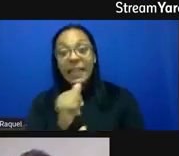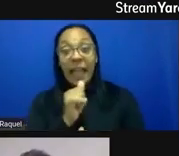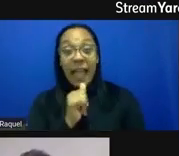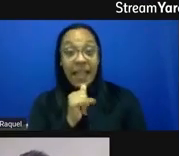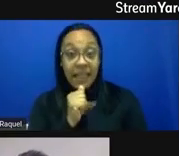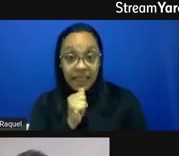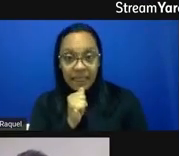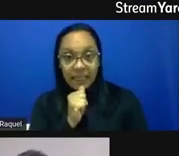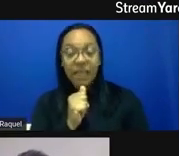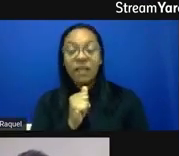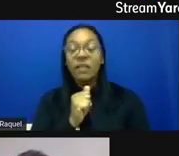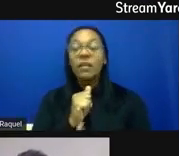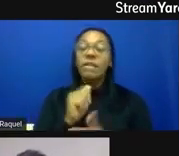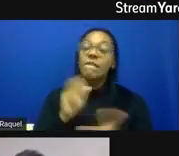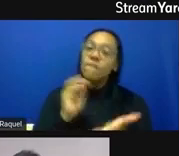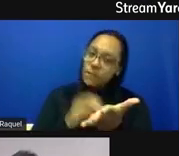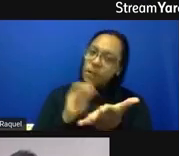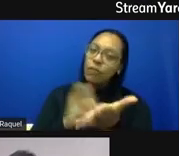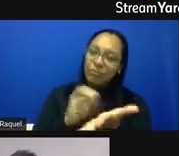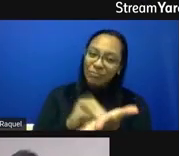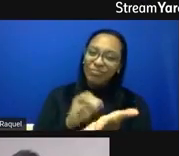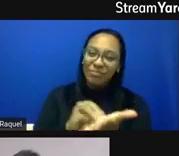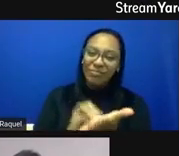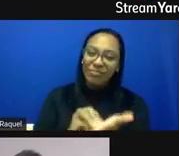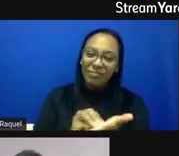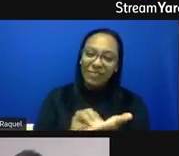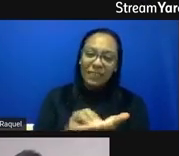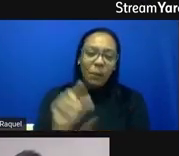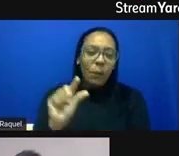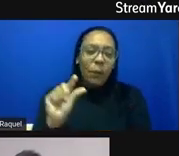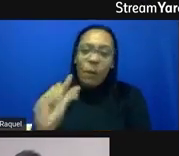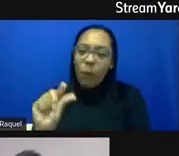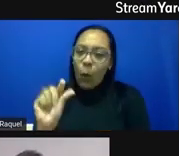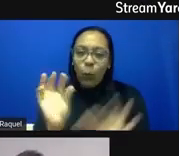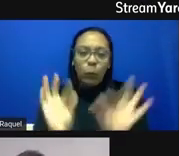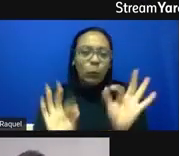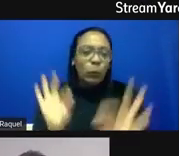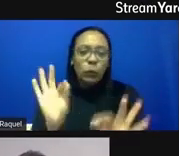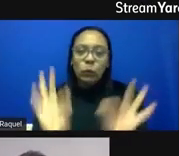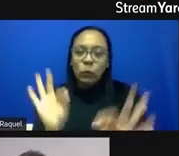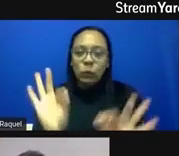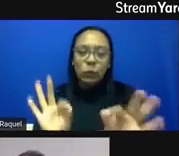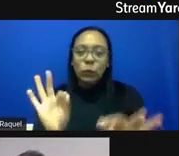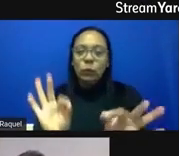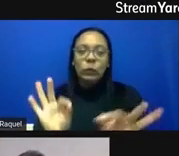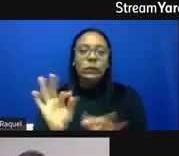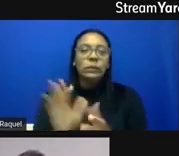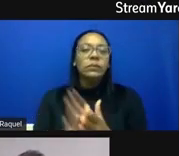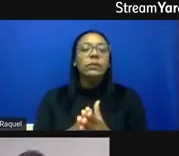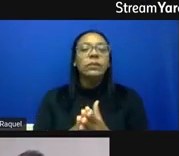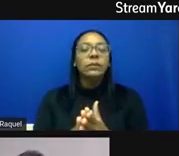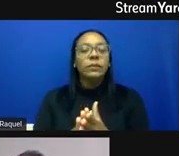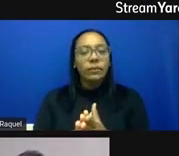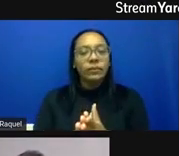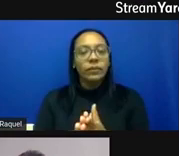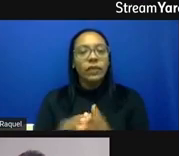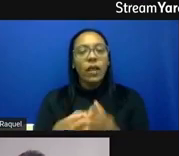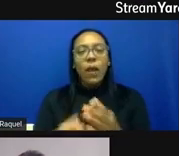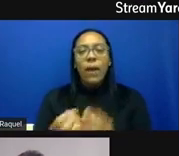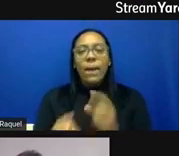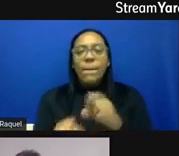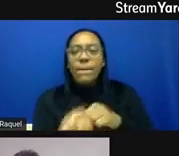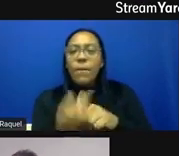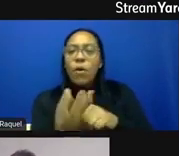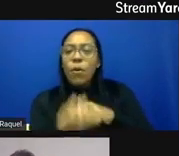fazem como promovemos aqui. Poucos juízes, servidores públicos promotores públicos,